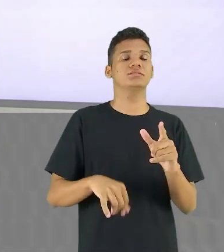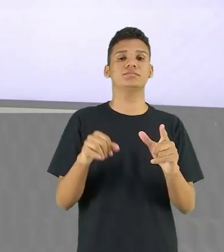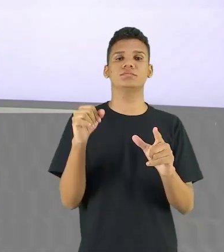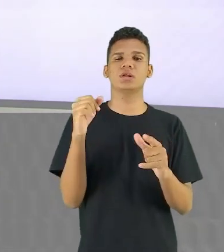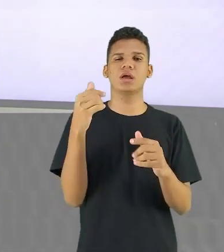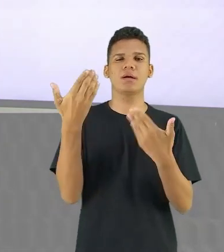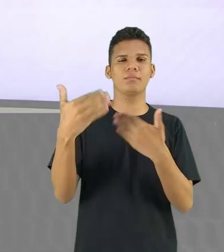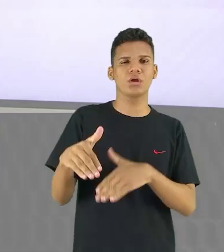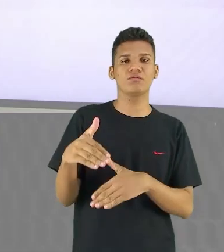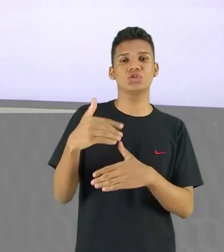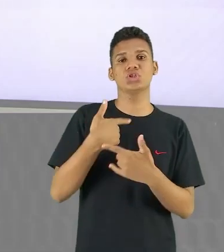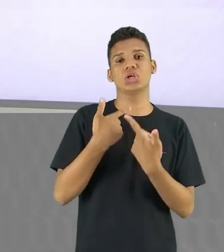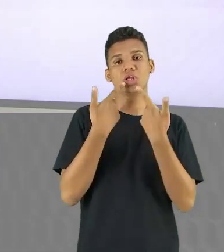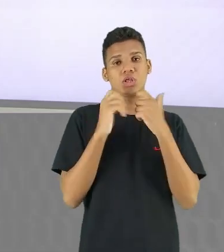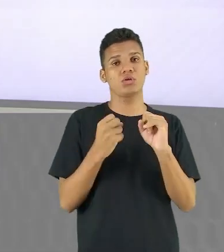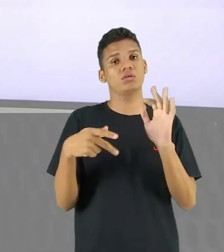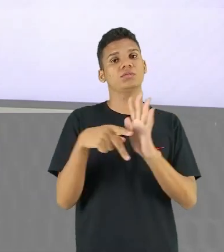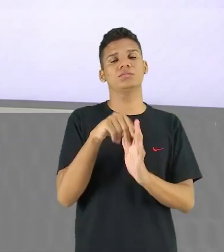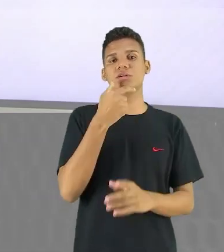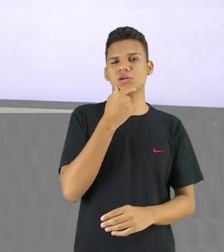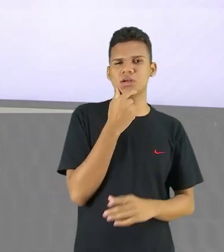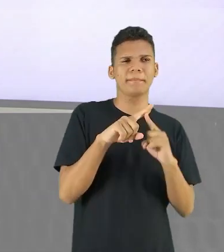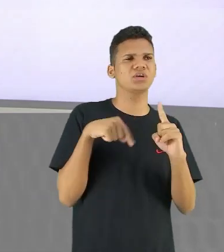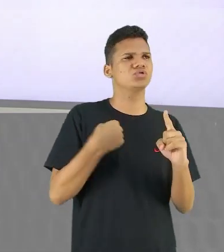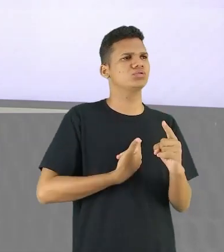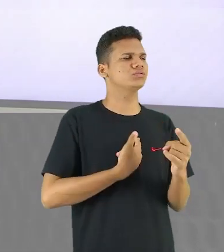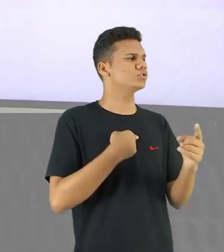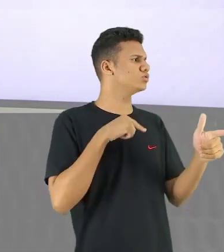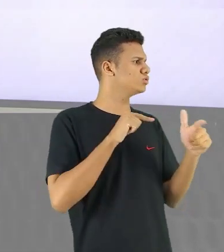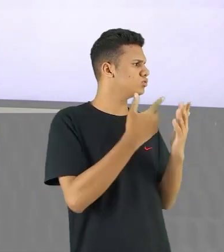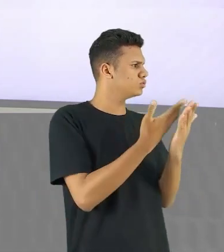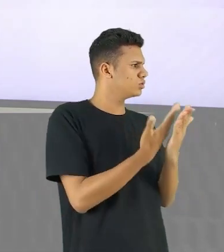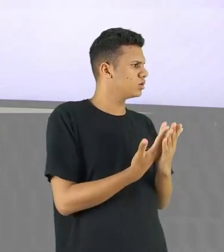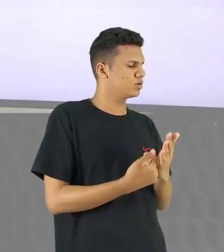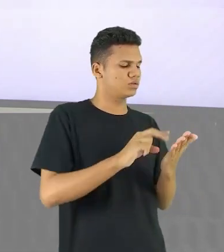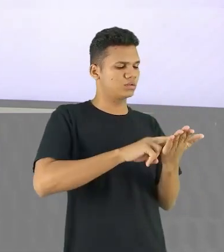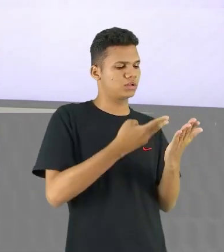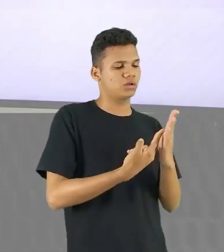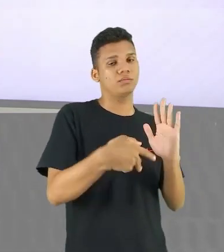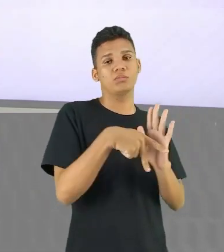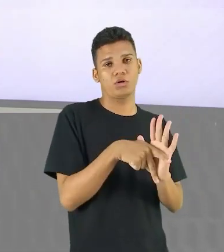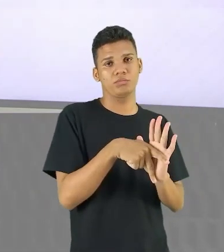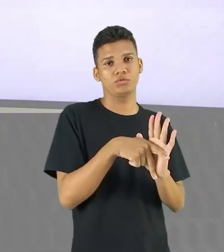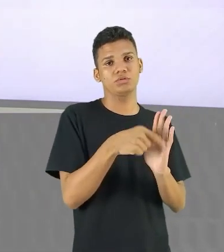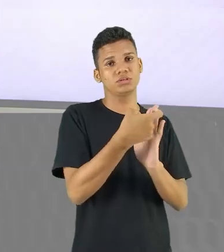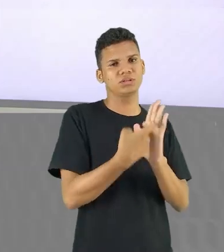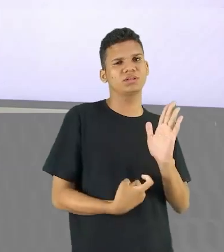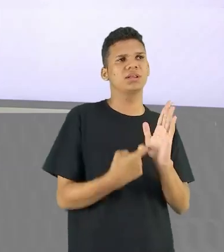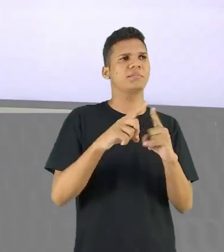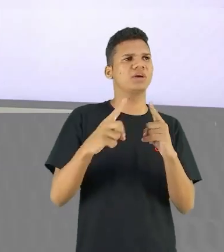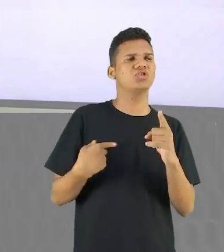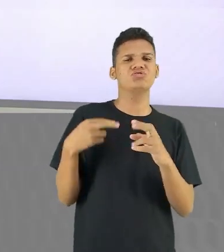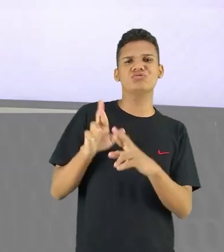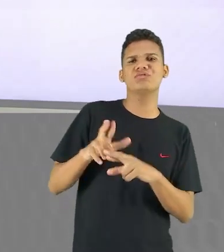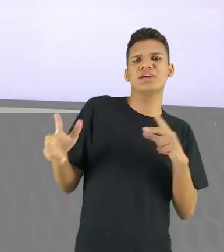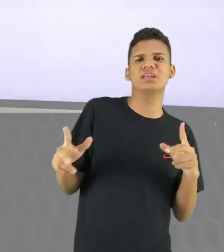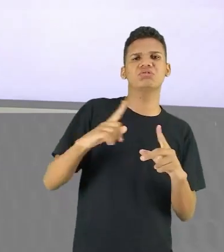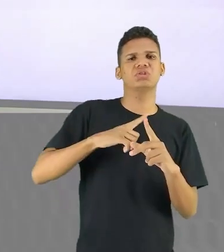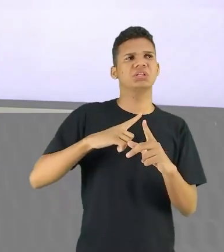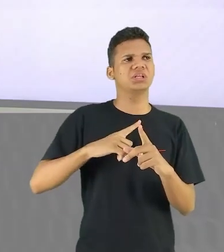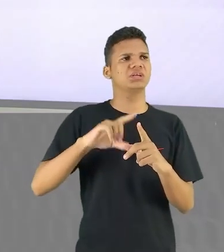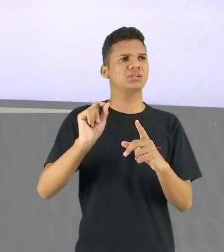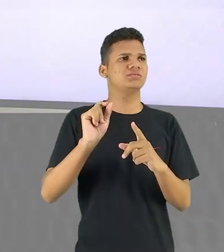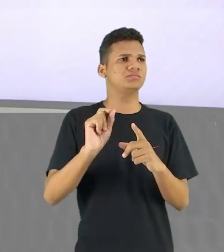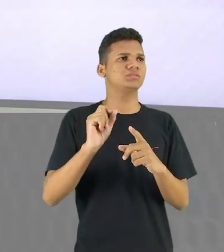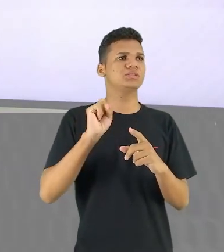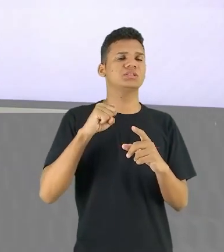estrangeira, a gente tem trabalhado muito interpretação textual, considerando as diferenças entre o Enem e ao EMA, as formas que